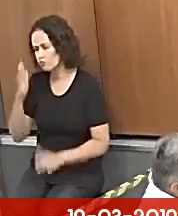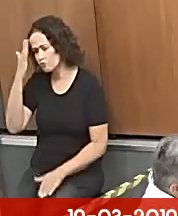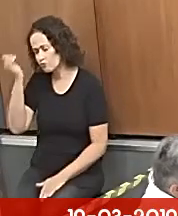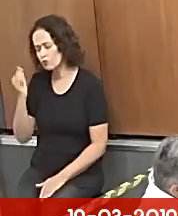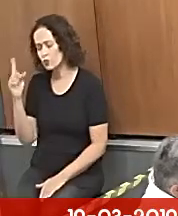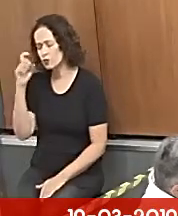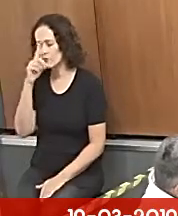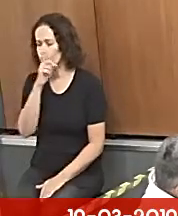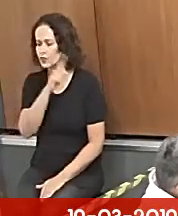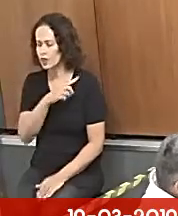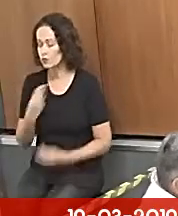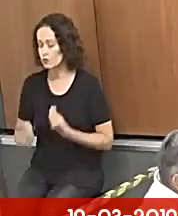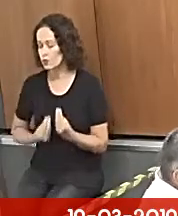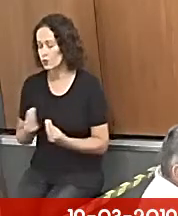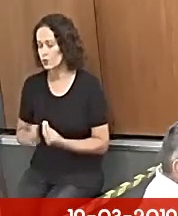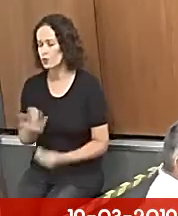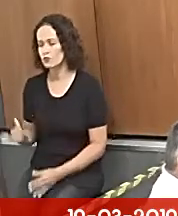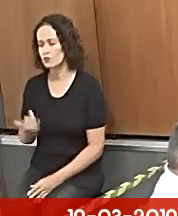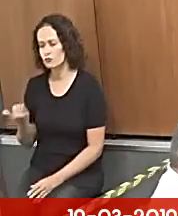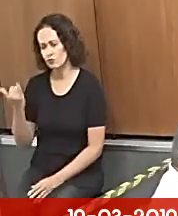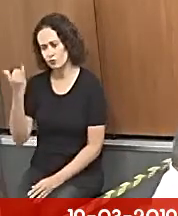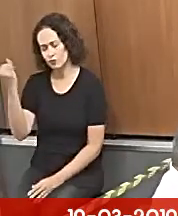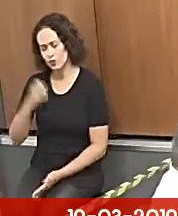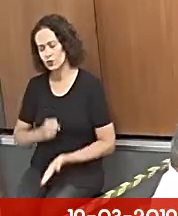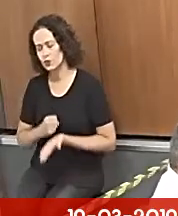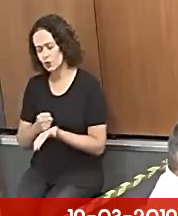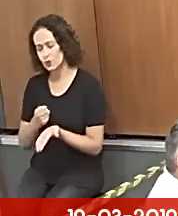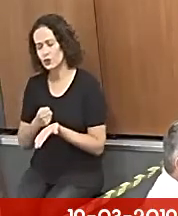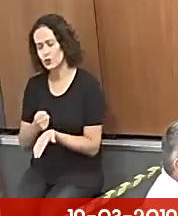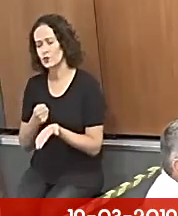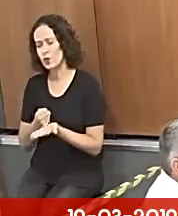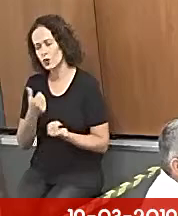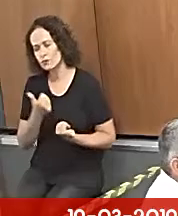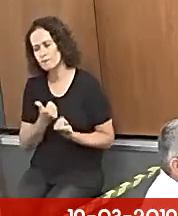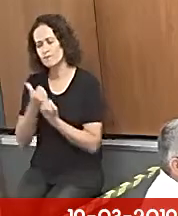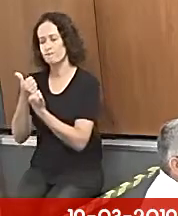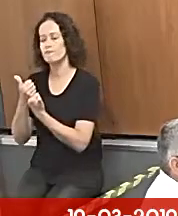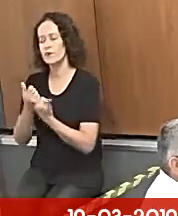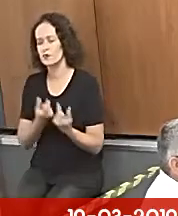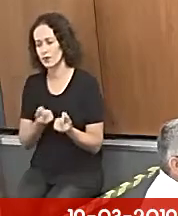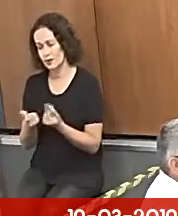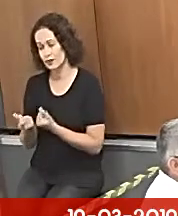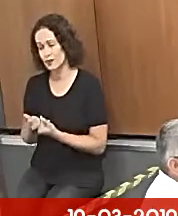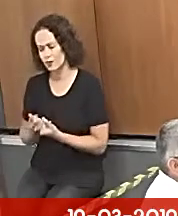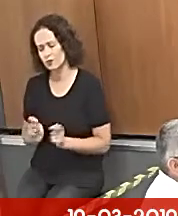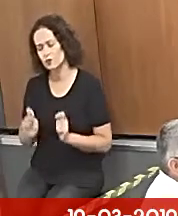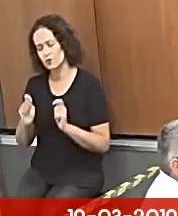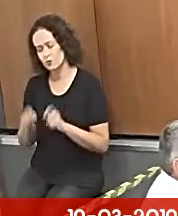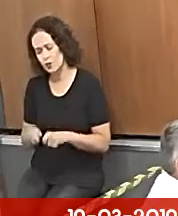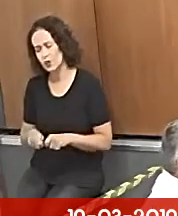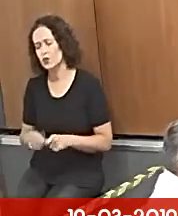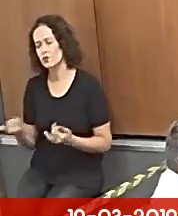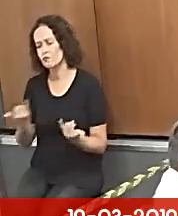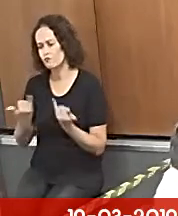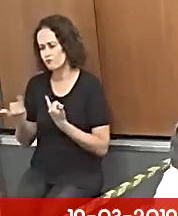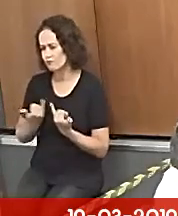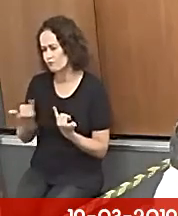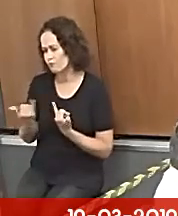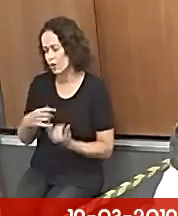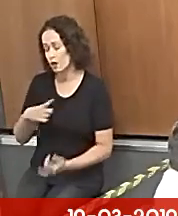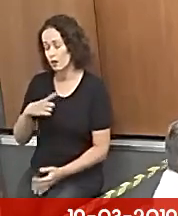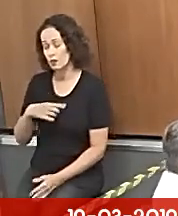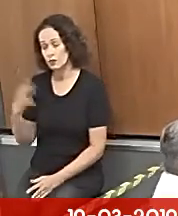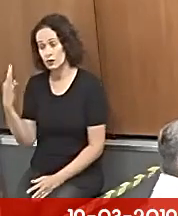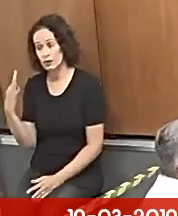necessidade e da importância desses aportes financeiros das entidades podem continuar contando com a gente tenham certeza